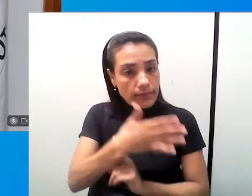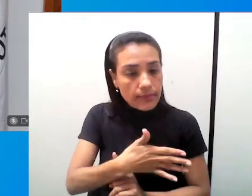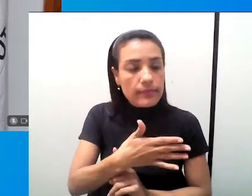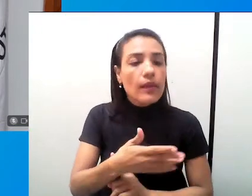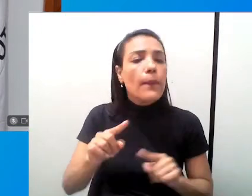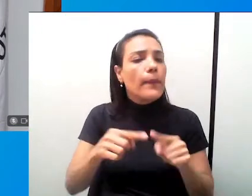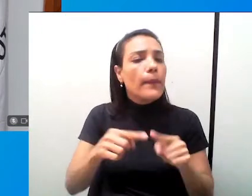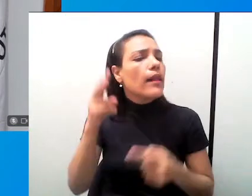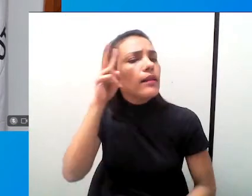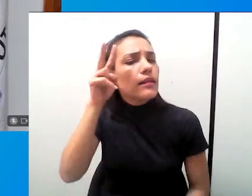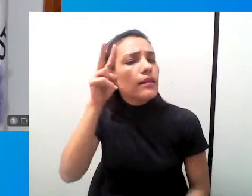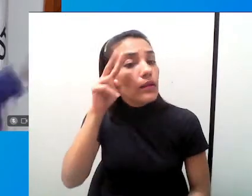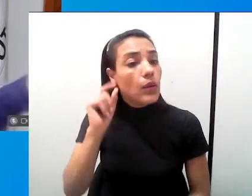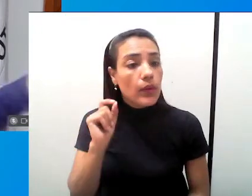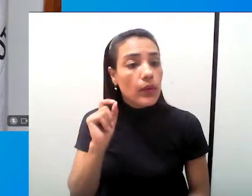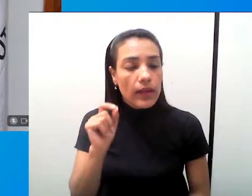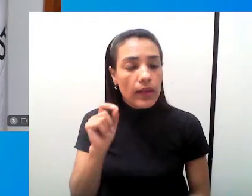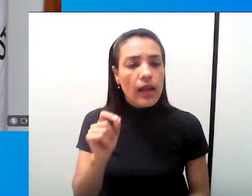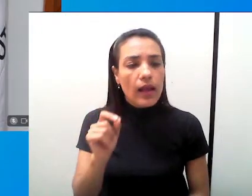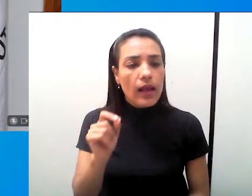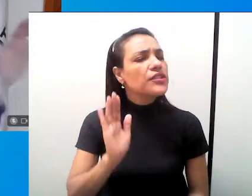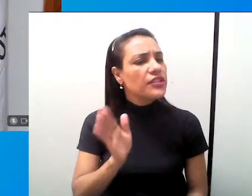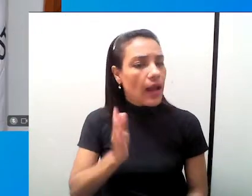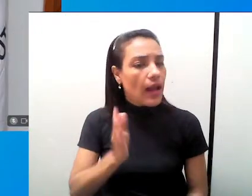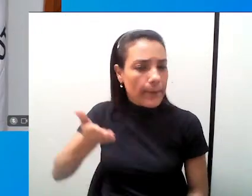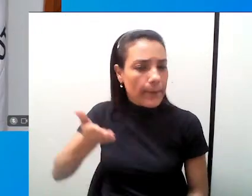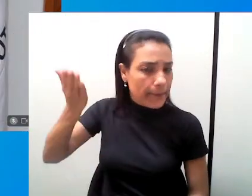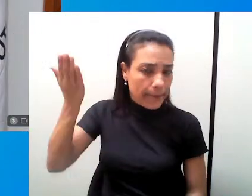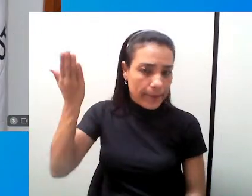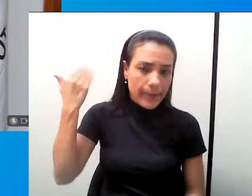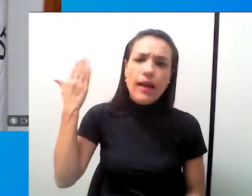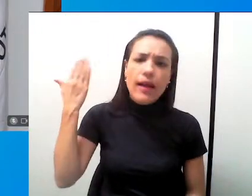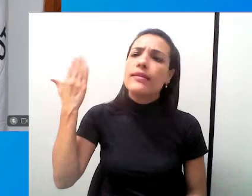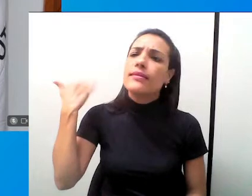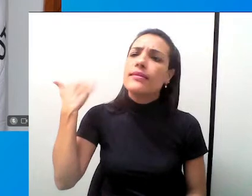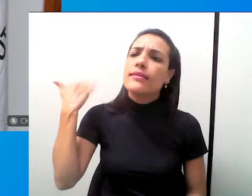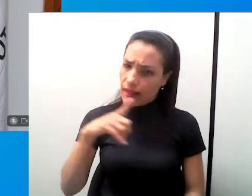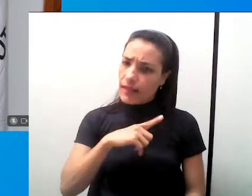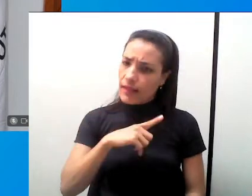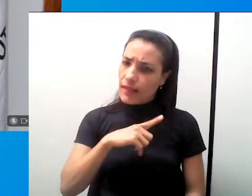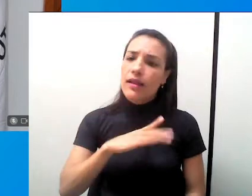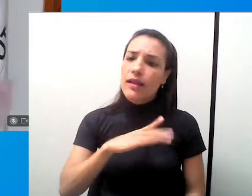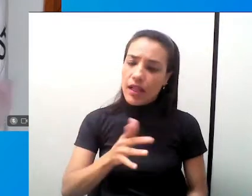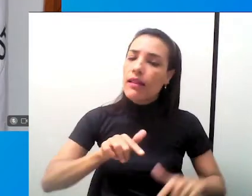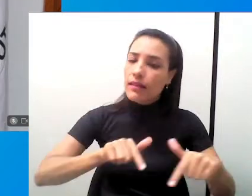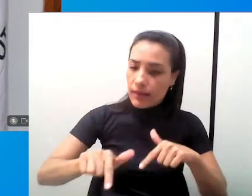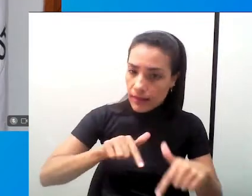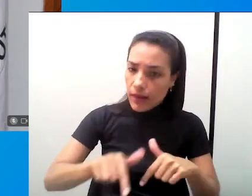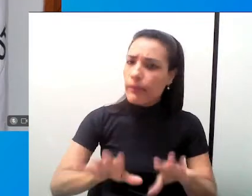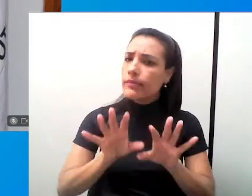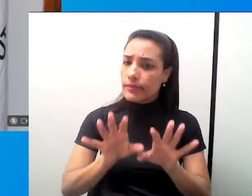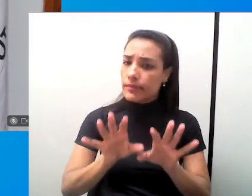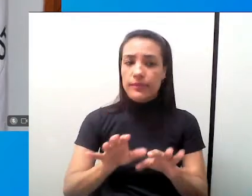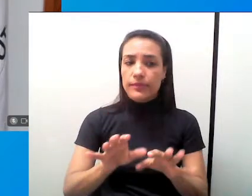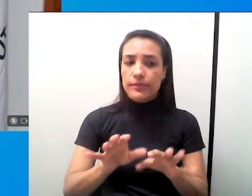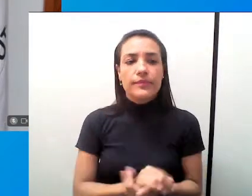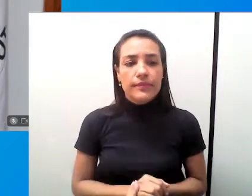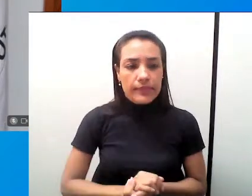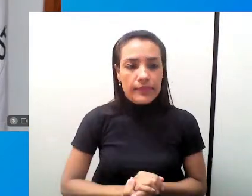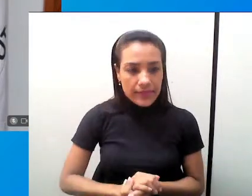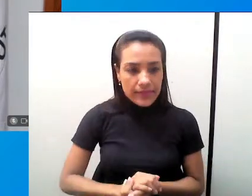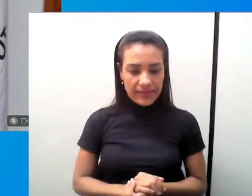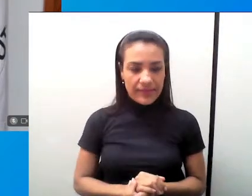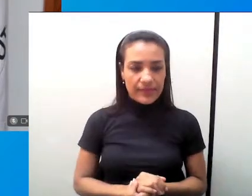isso, a gente já fazia, não estava no PPC, mas a gente sempre fez, né, no formato